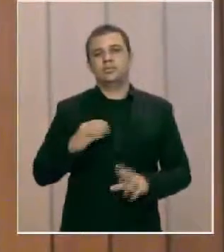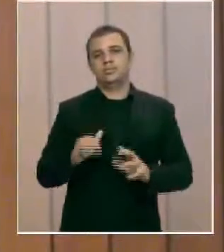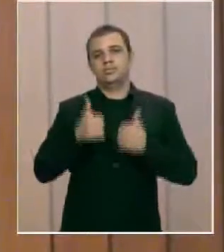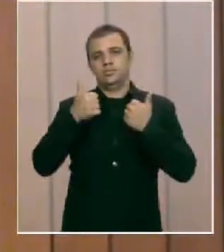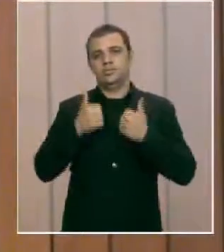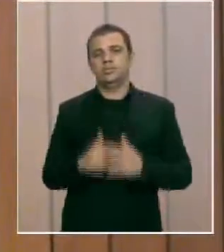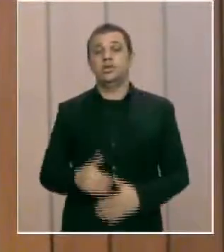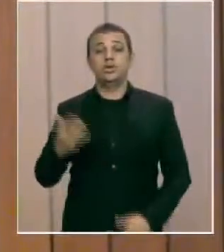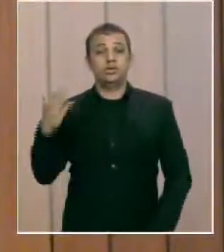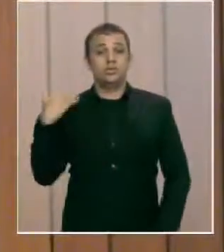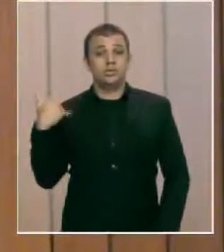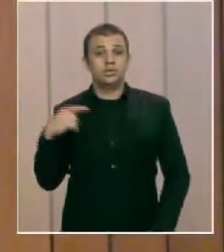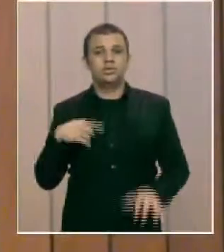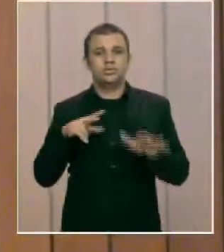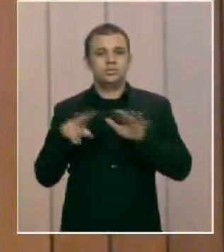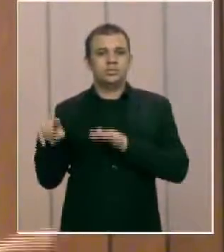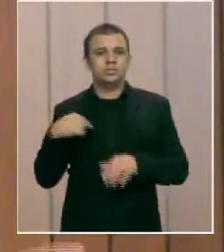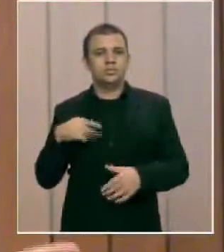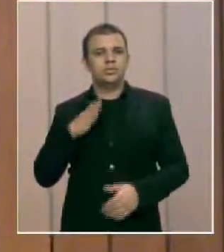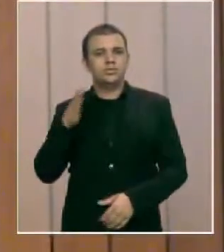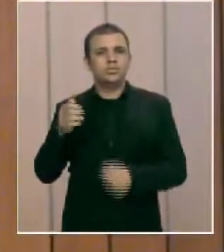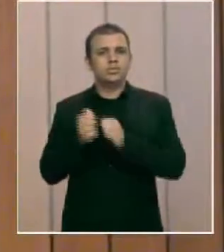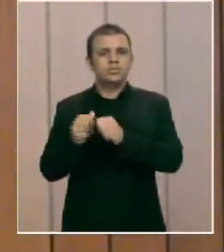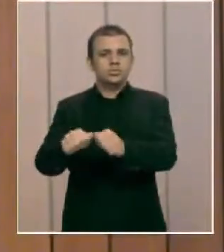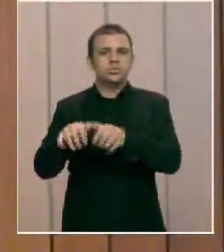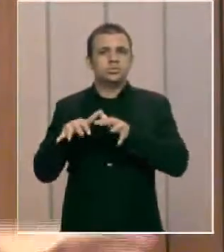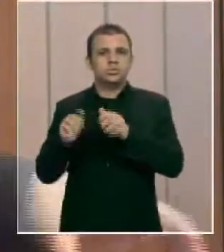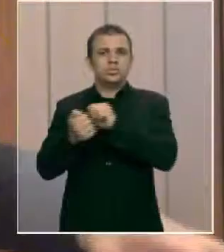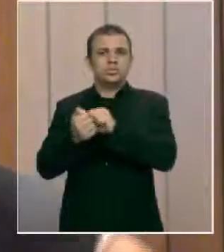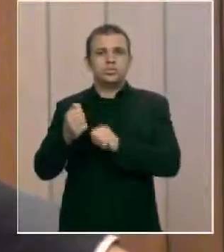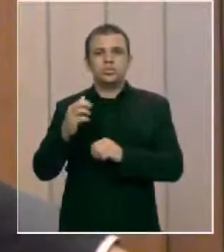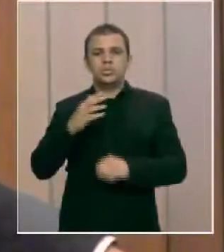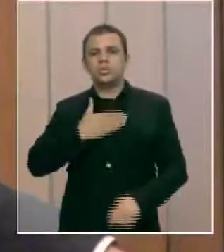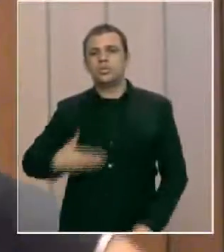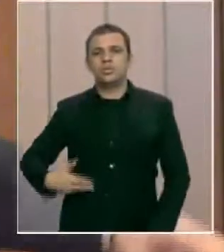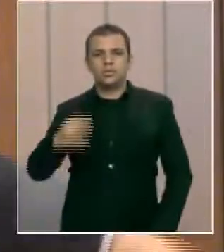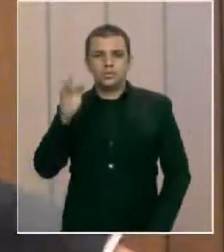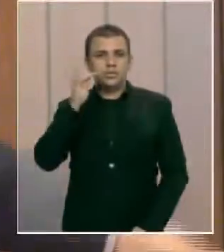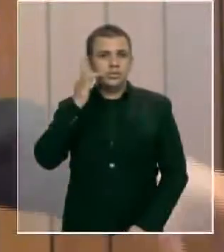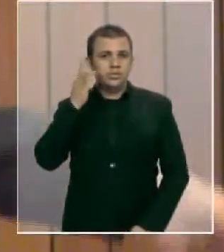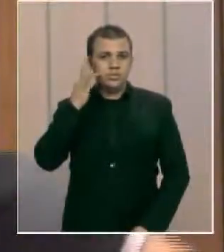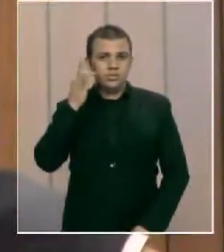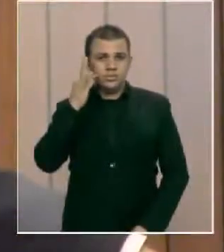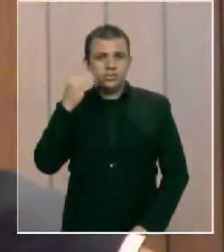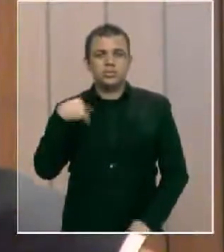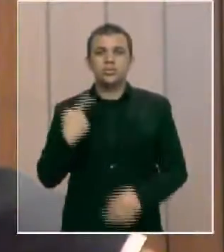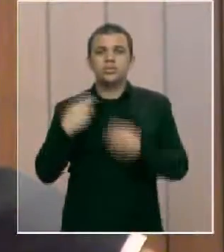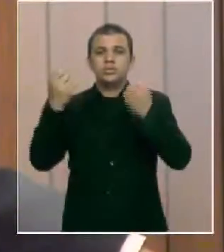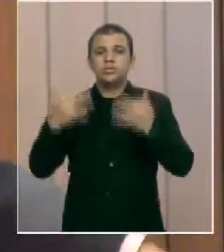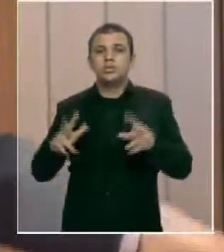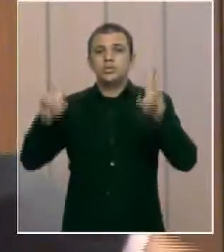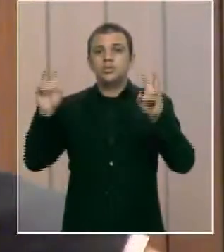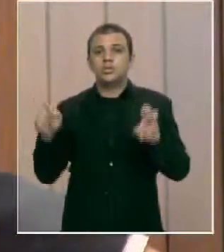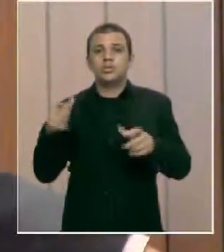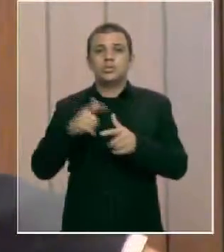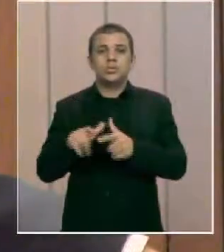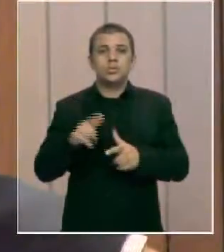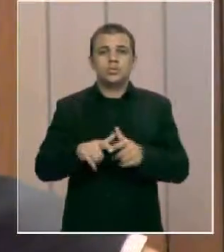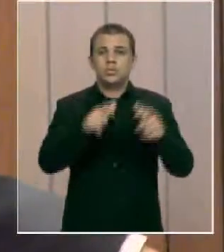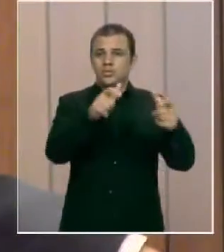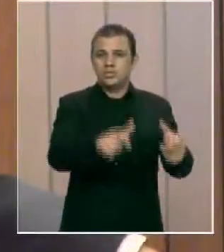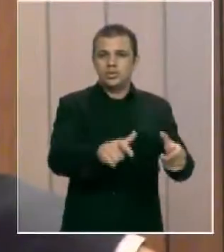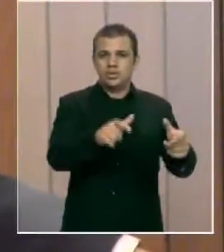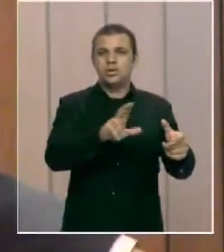Dino e tratamos de uma questão pontual na Vila Chico do Rádio, próximo à Lagoa Verde, na Grande